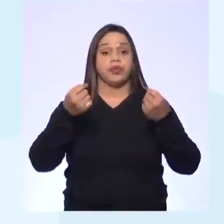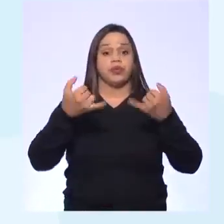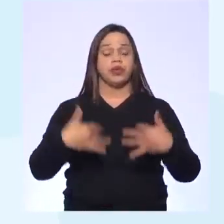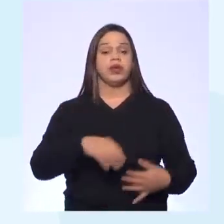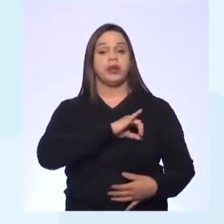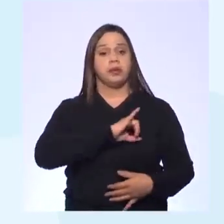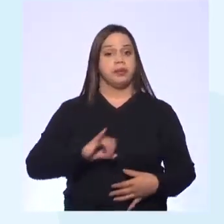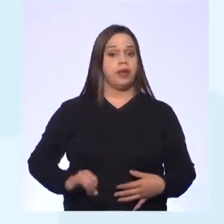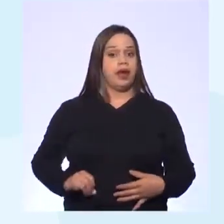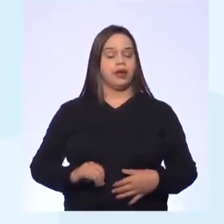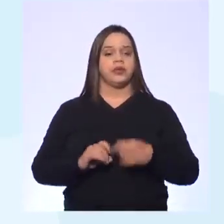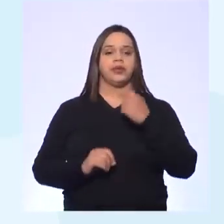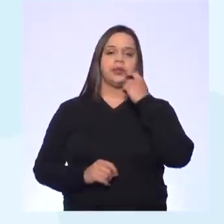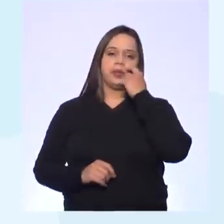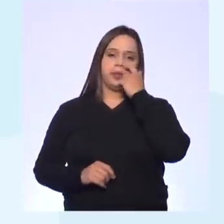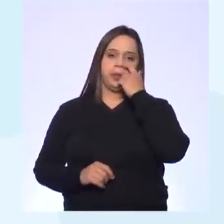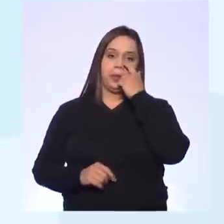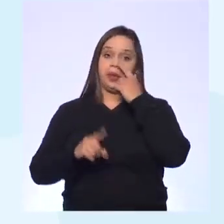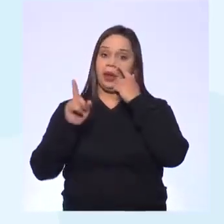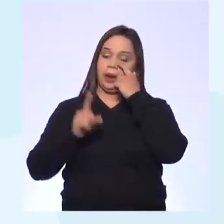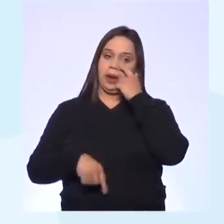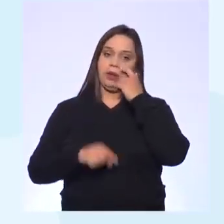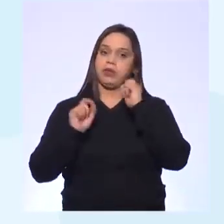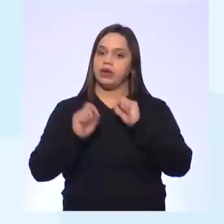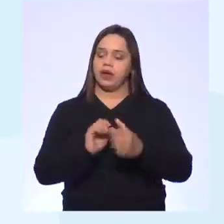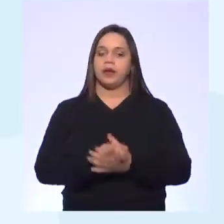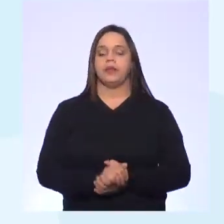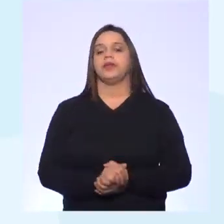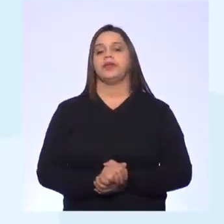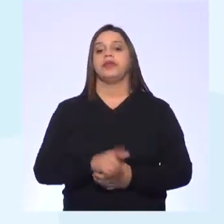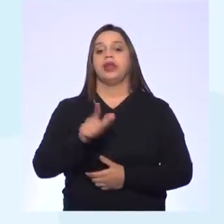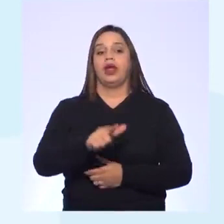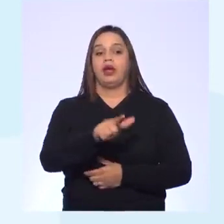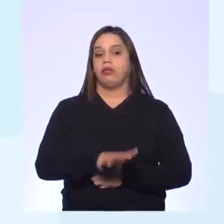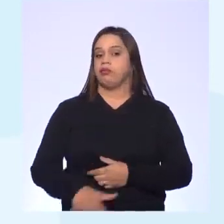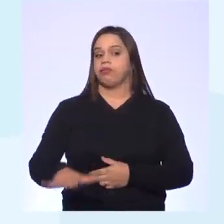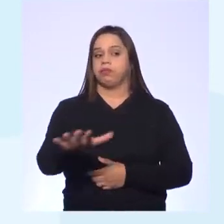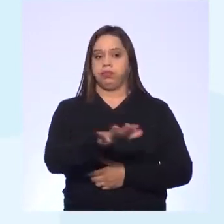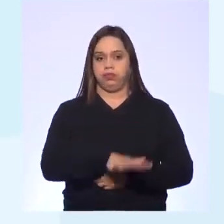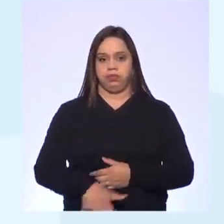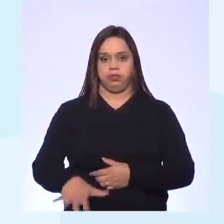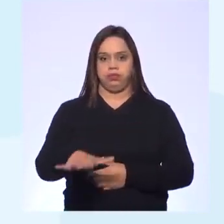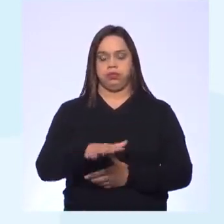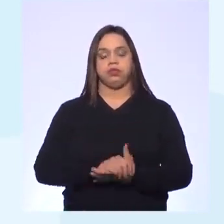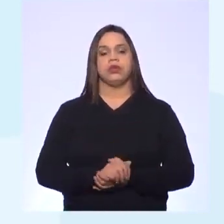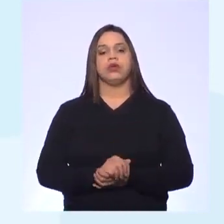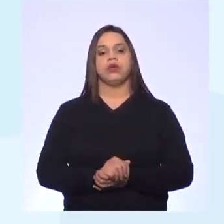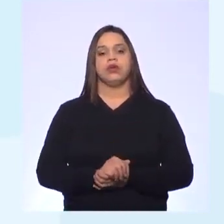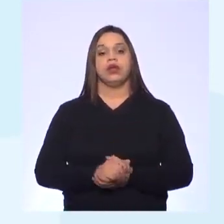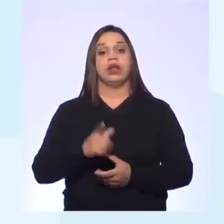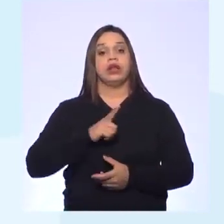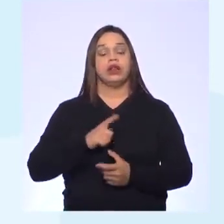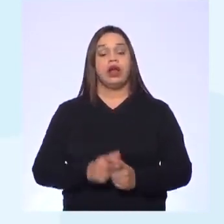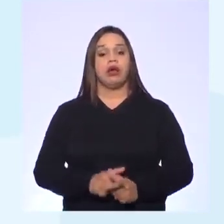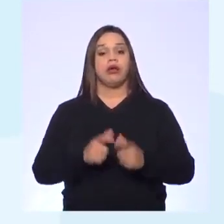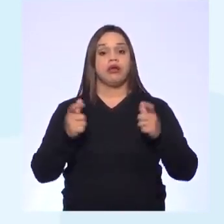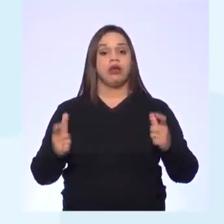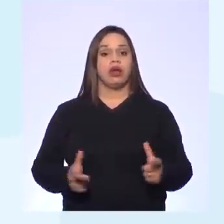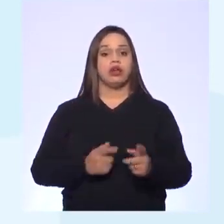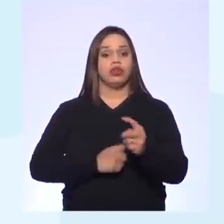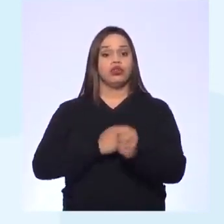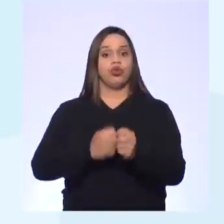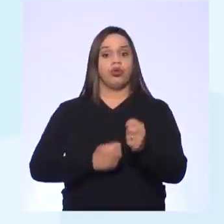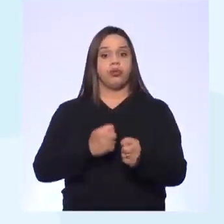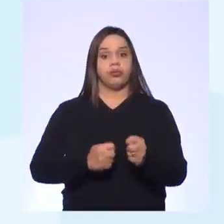Então, o império, ele é um lugar, tá? É uma região que tem um grande domínio